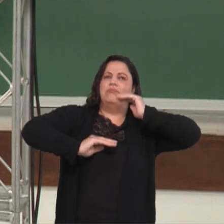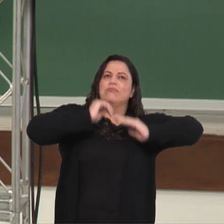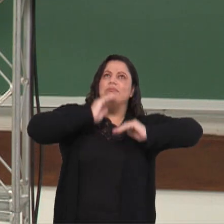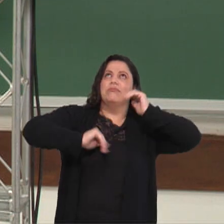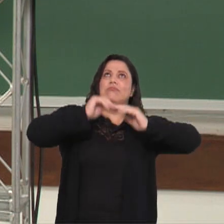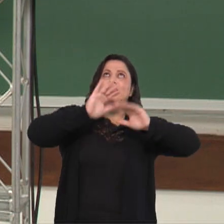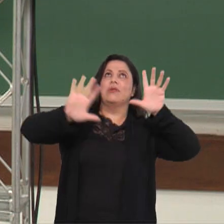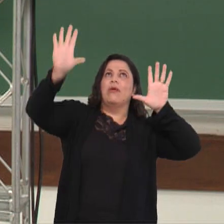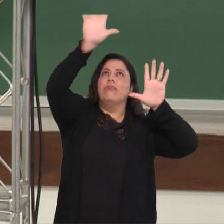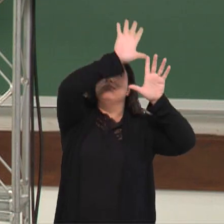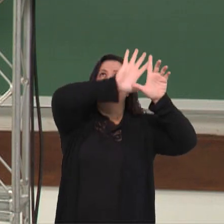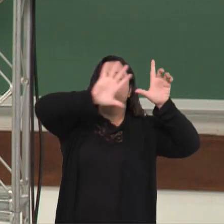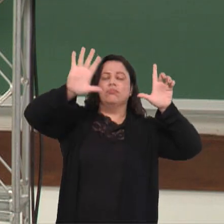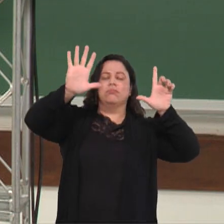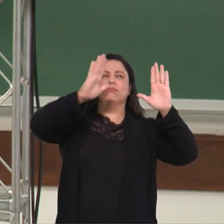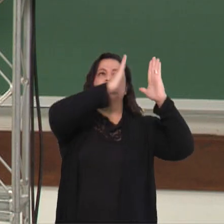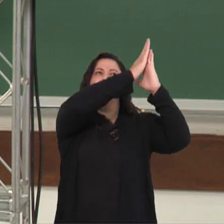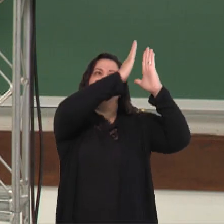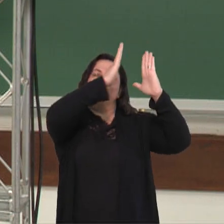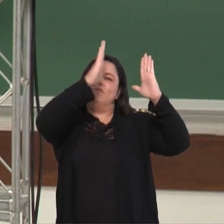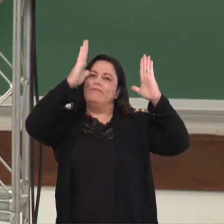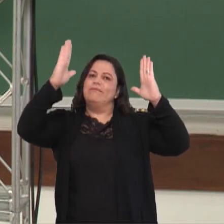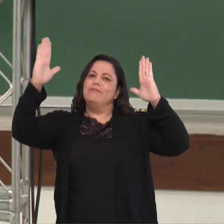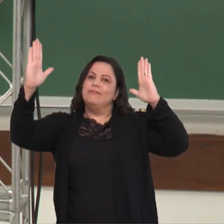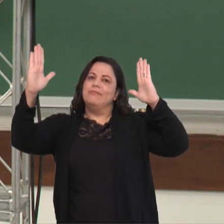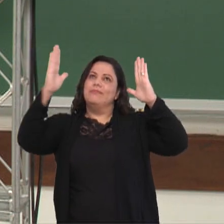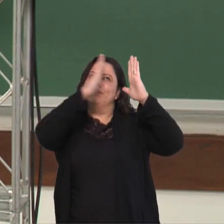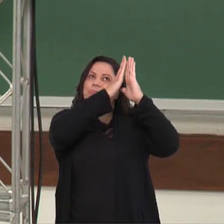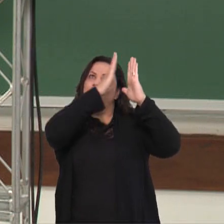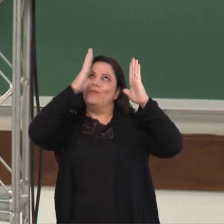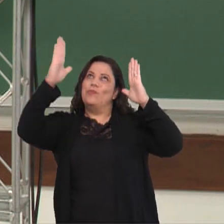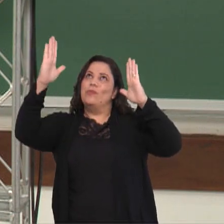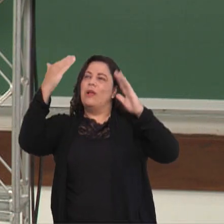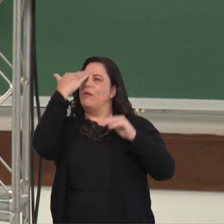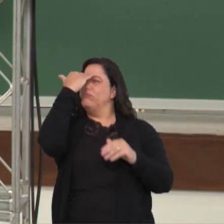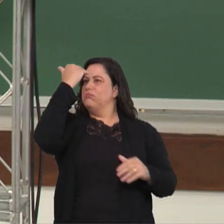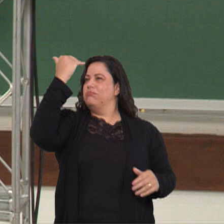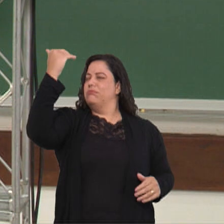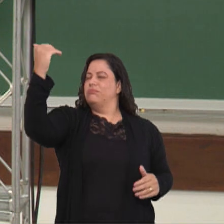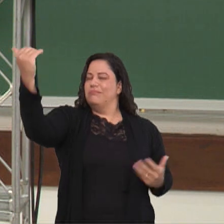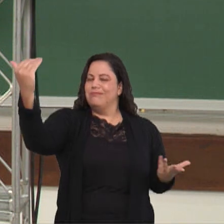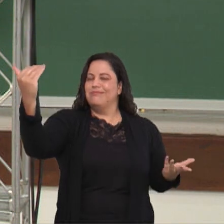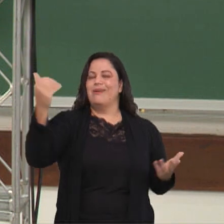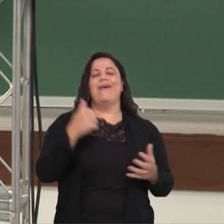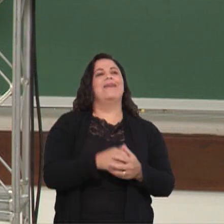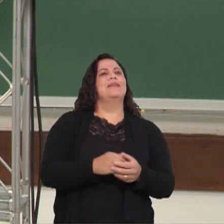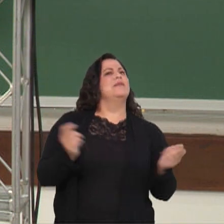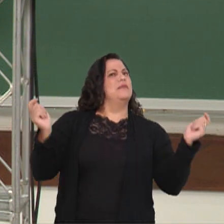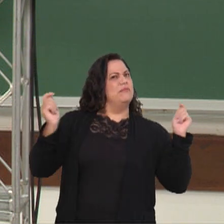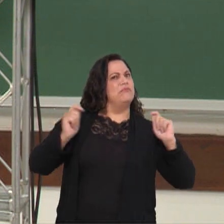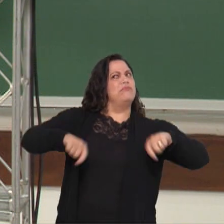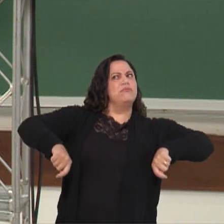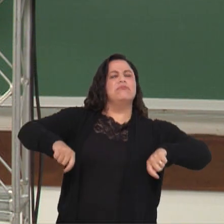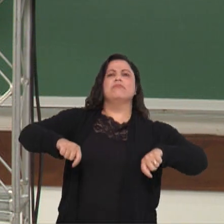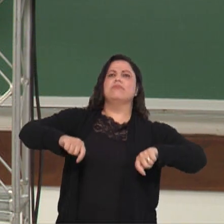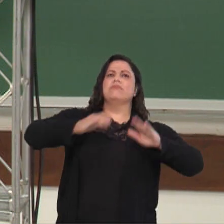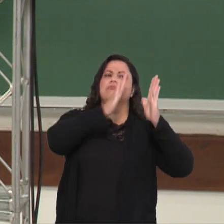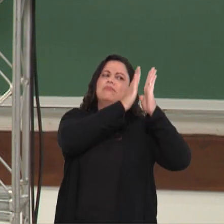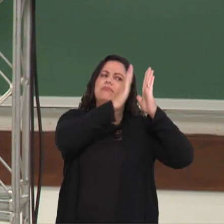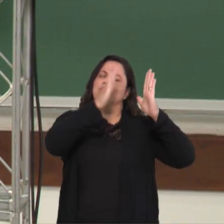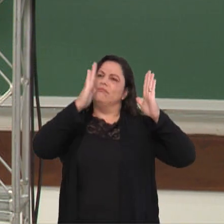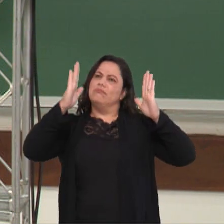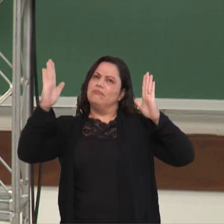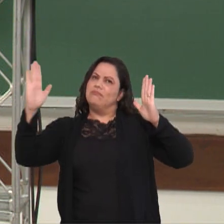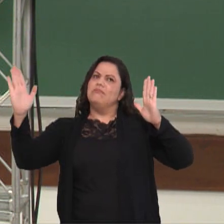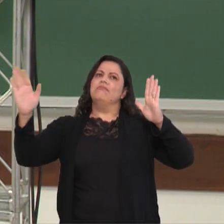a biblioteca, a famosa biblioteca de Alexandria. É muito provável que a biblioteca de Alexandria tenha sido uma